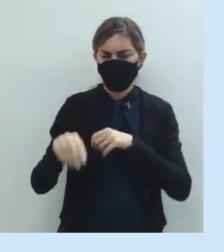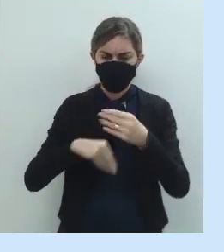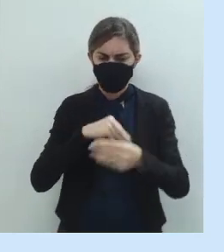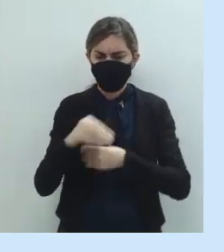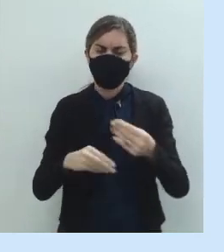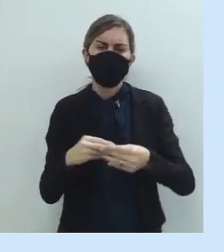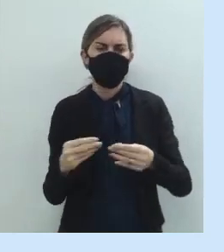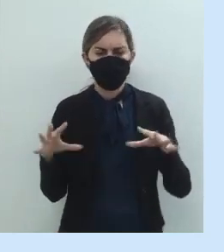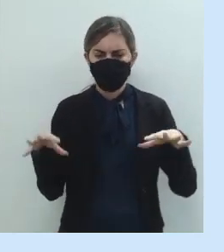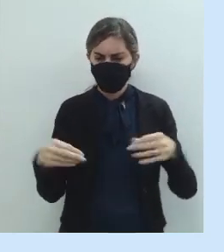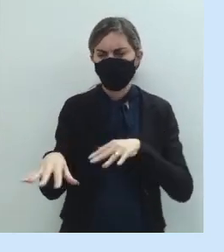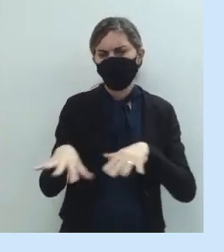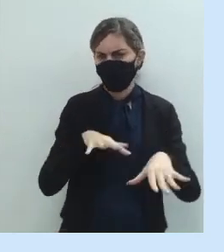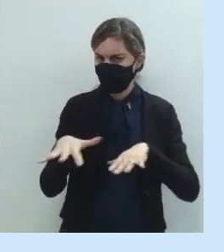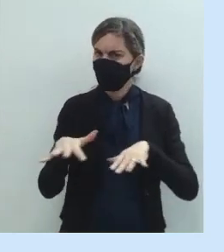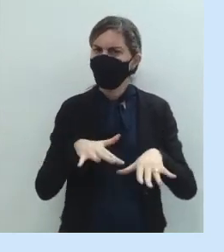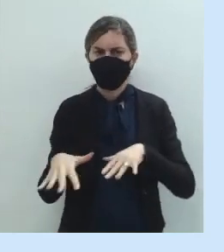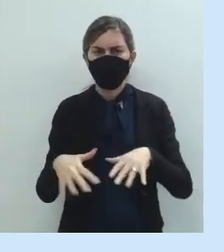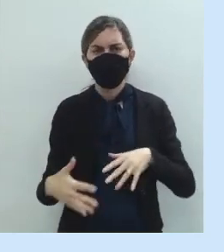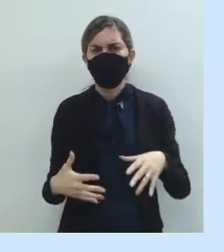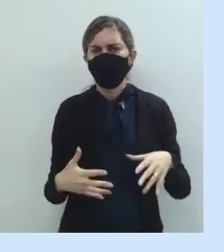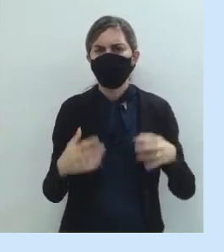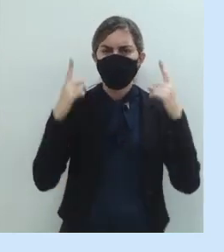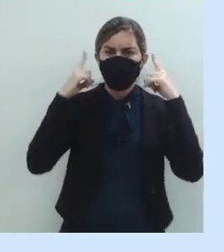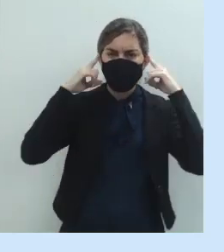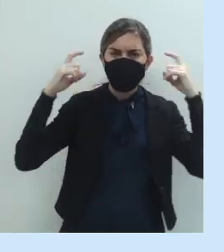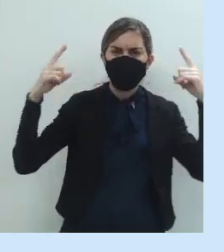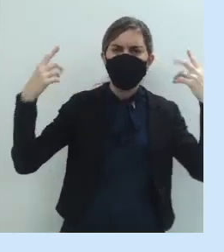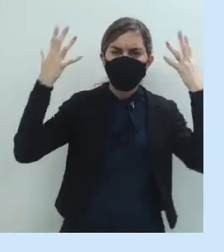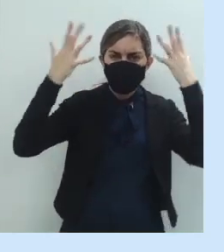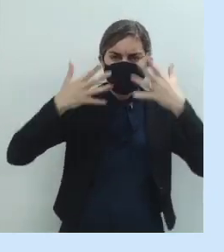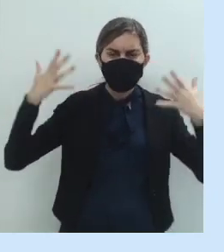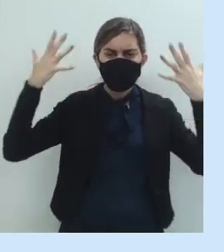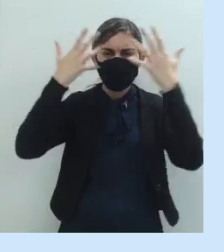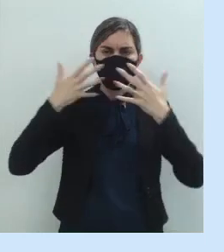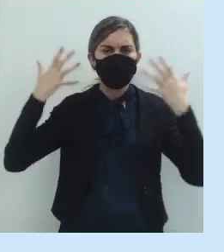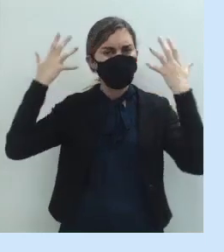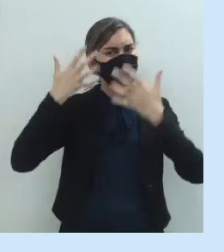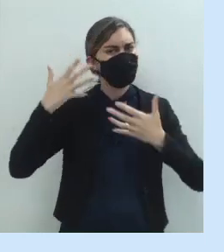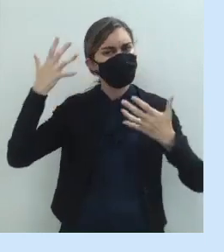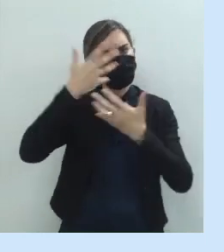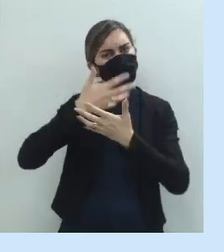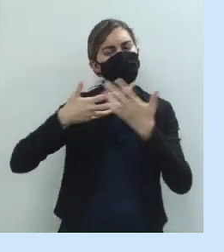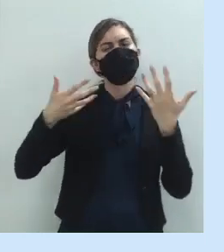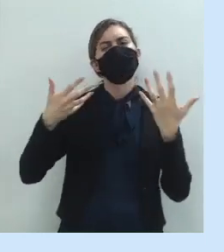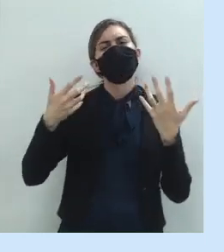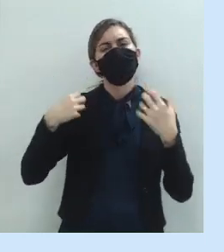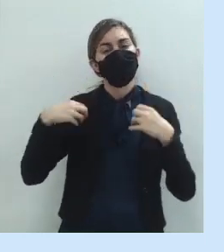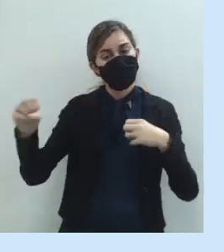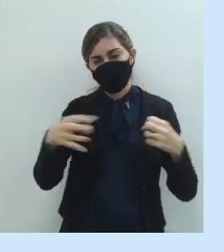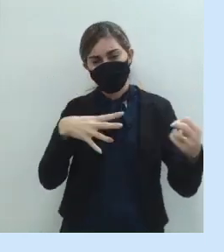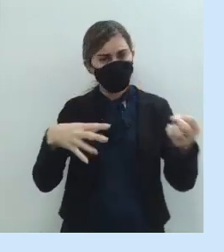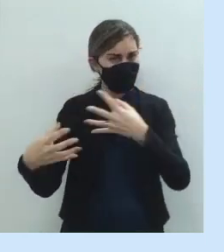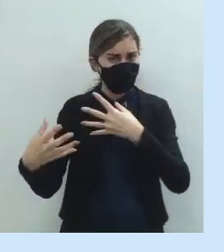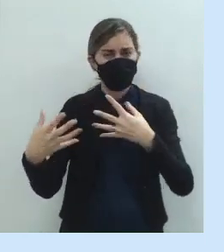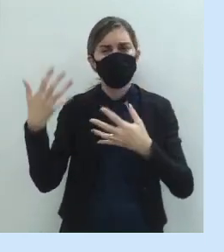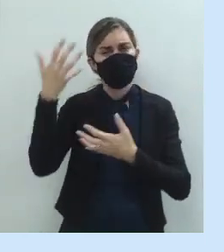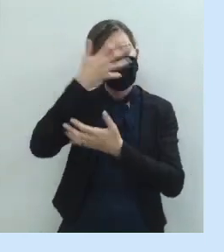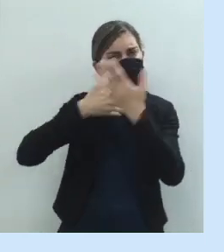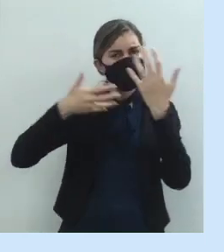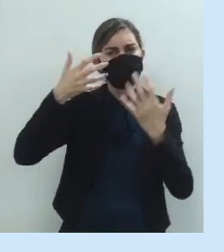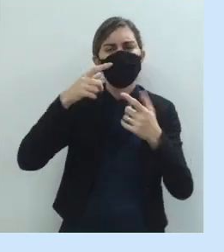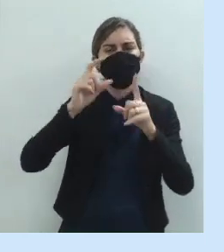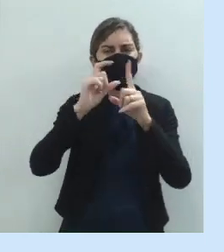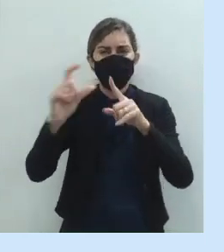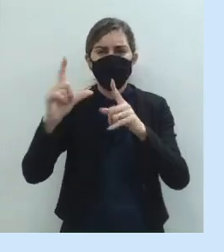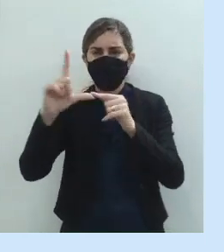todo esse movimento, essa sonoridade nova, trazendo essa sonoridade nova e agregando a isso letras